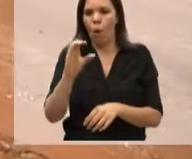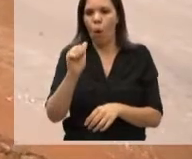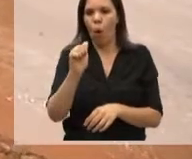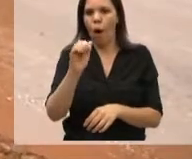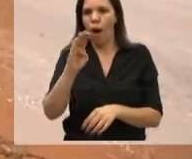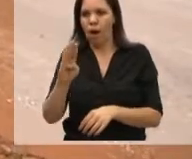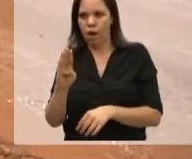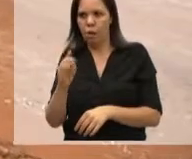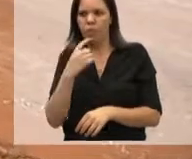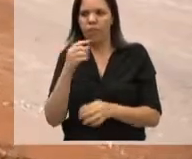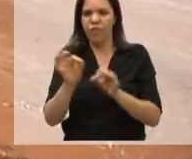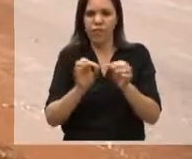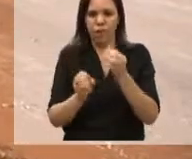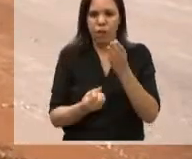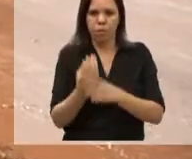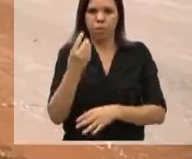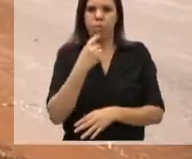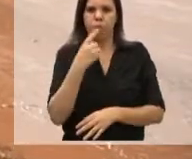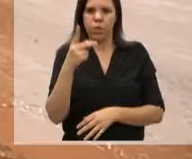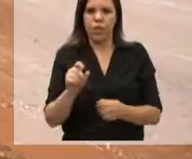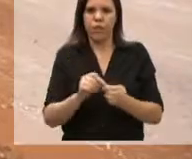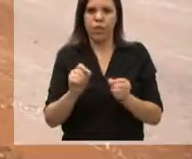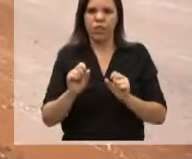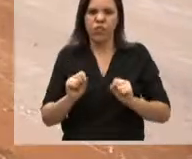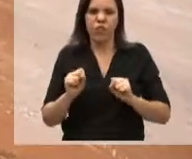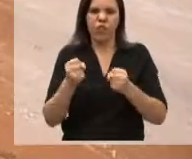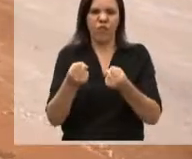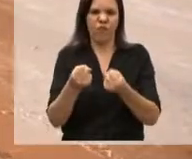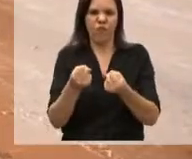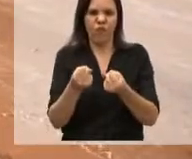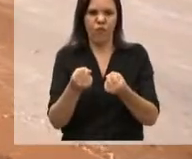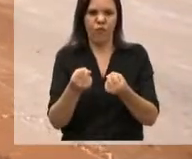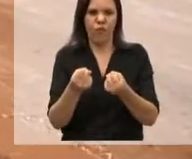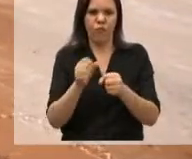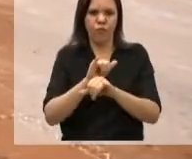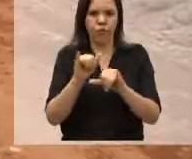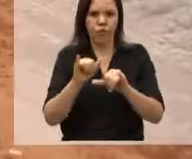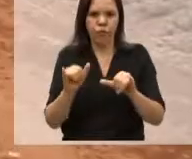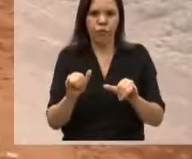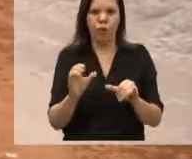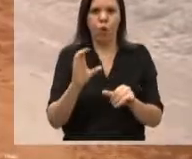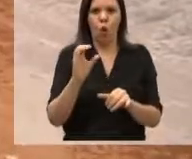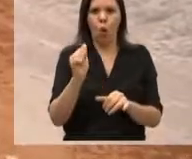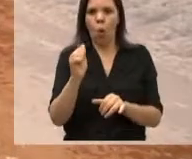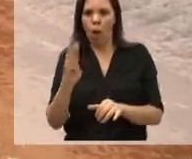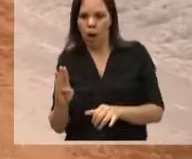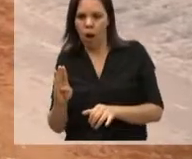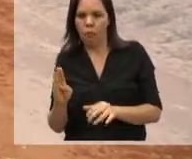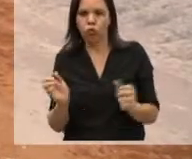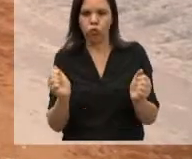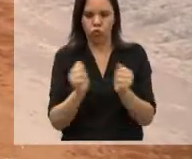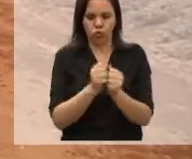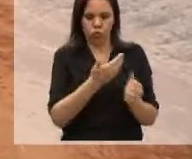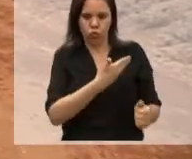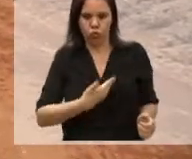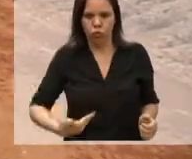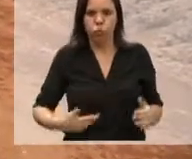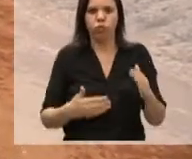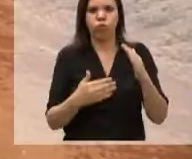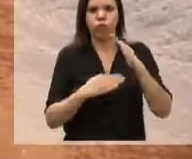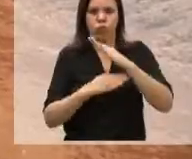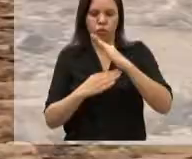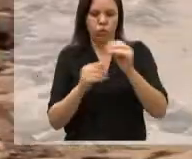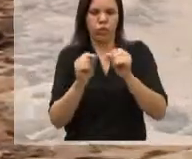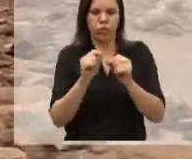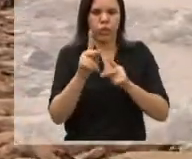Campinas, foi exatamente isso aí. Fizemos uma força-tarefa e a Coab, através do Executivo, faz o quê? Faz com que